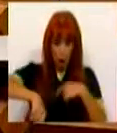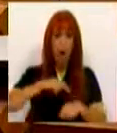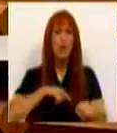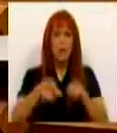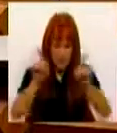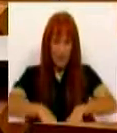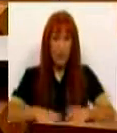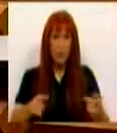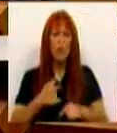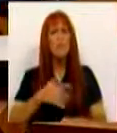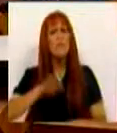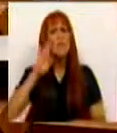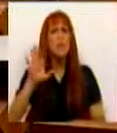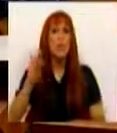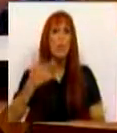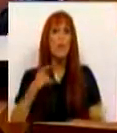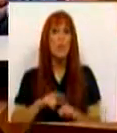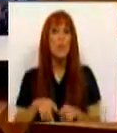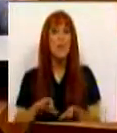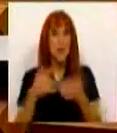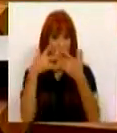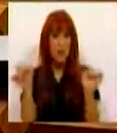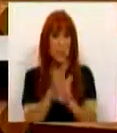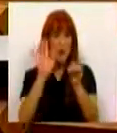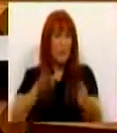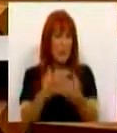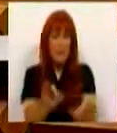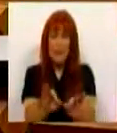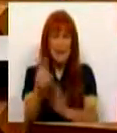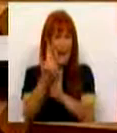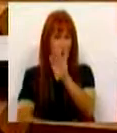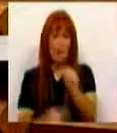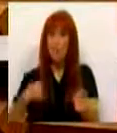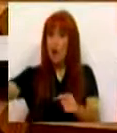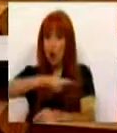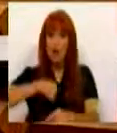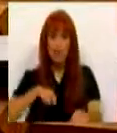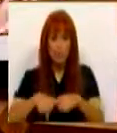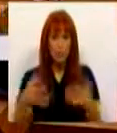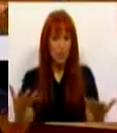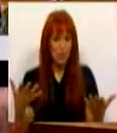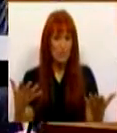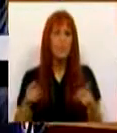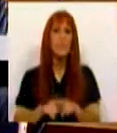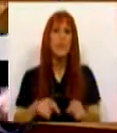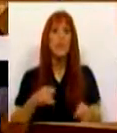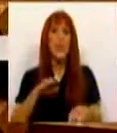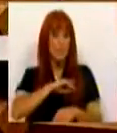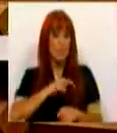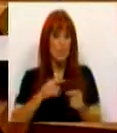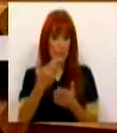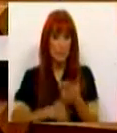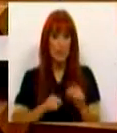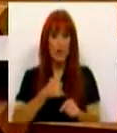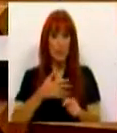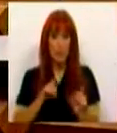deputados? Eu gostava de saber se o PSD, na Comissão de Transparência, vai propor as mesmas regras para nós, deputados. Ou seja, declarações de rendimento e património à